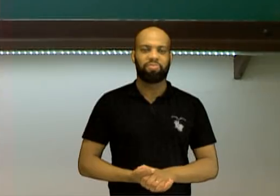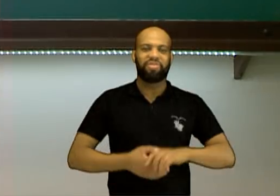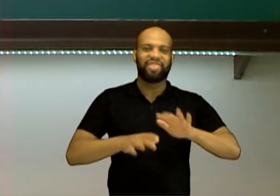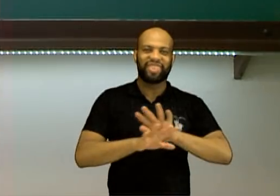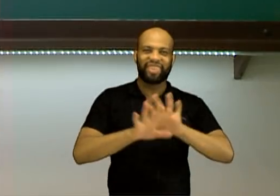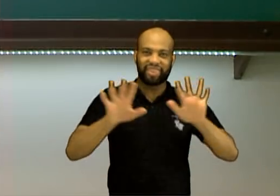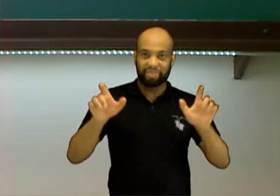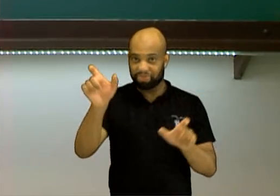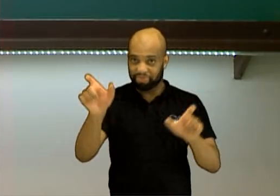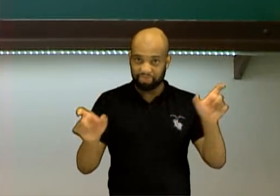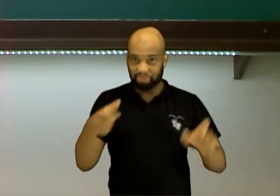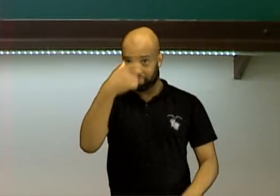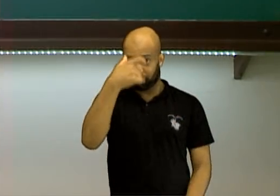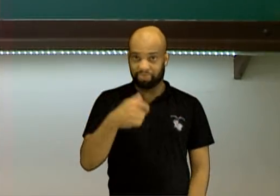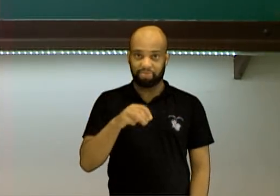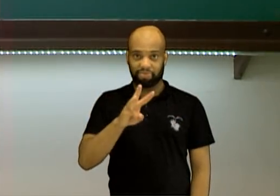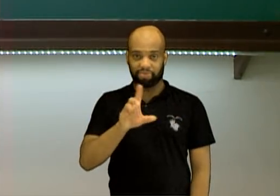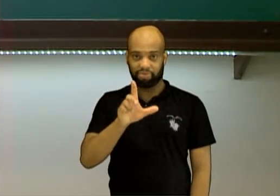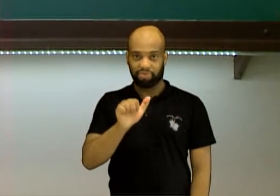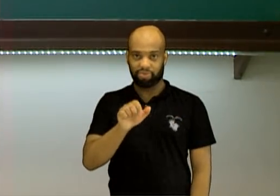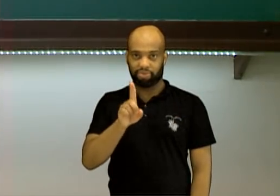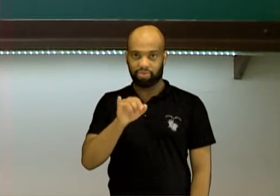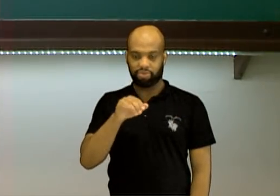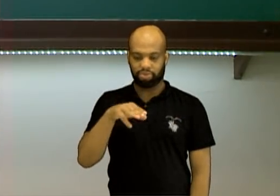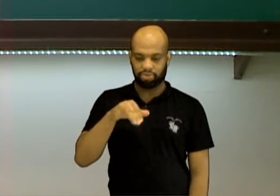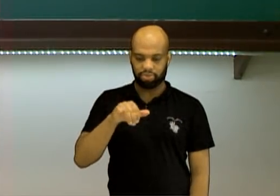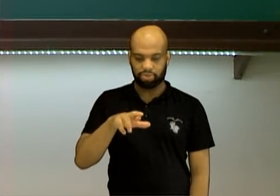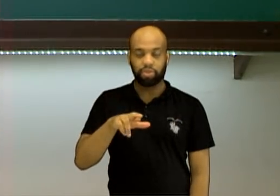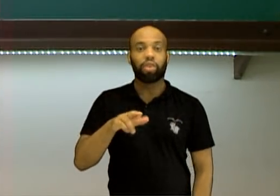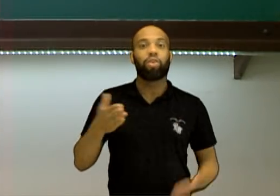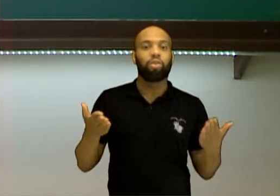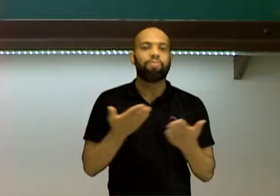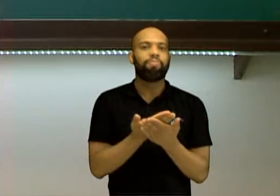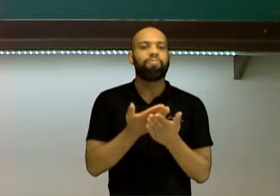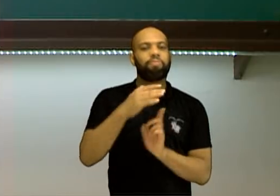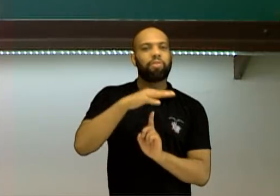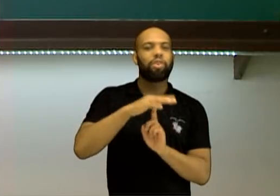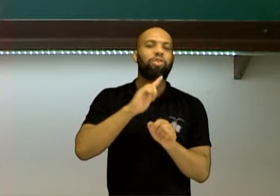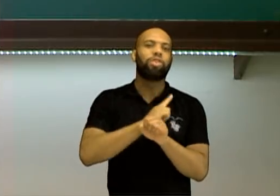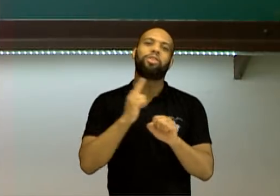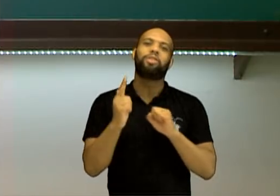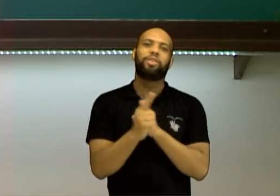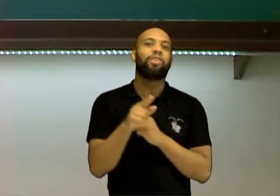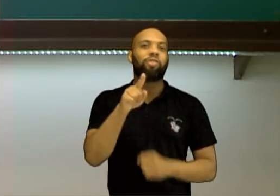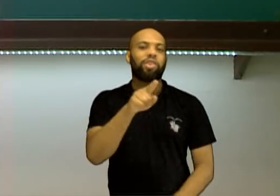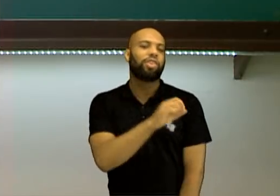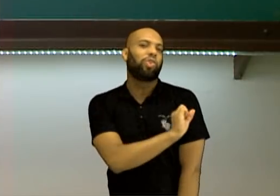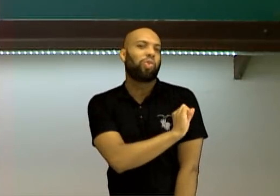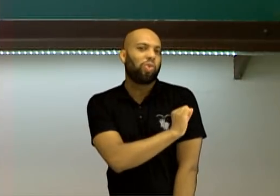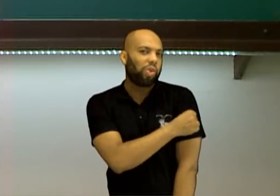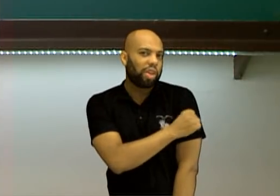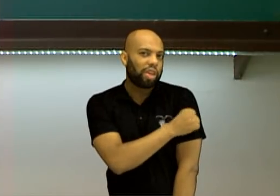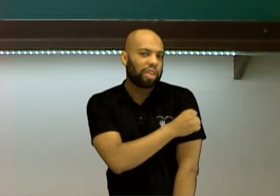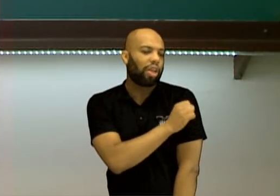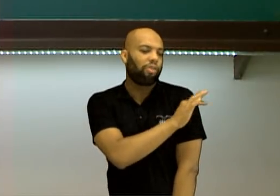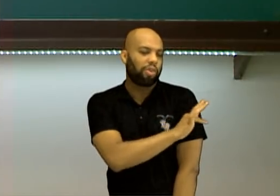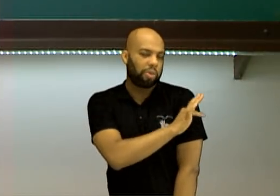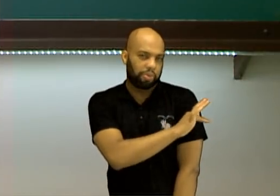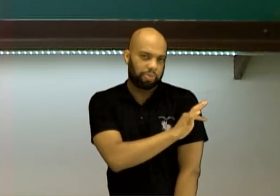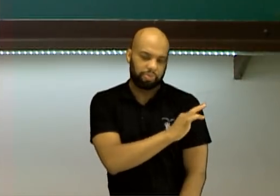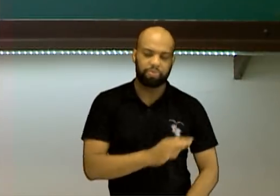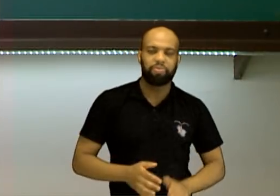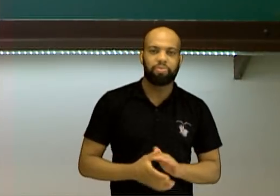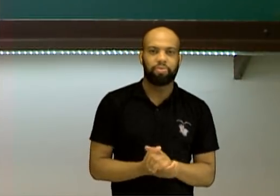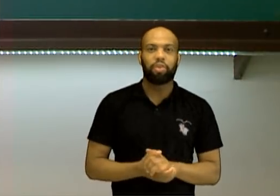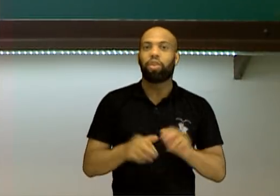Salve, salve, galera! Professor Vladimir na área com a aula Paraná de Geografia para você do 8º ano do Ensino Fundamental.